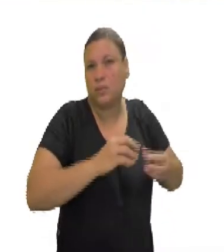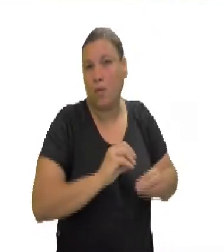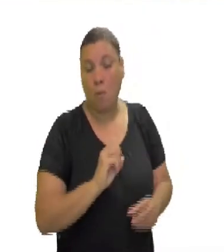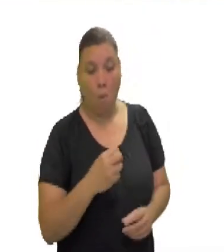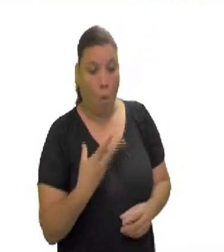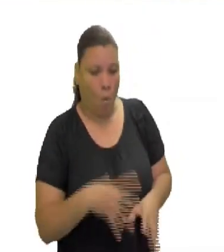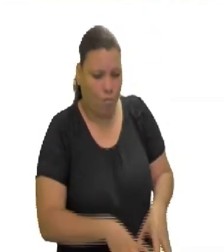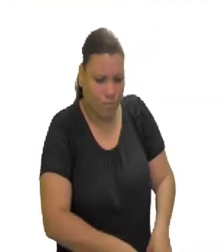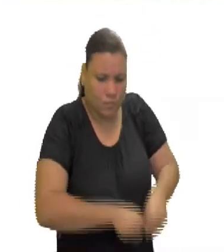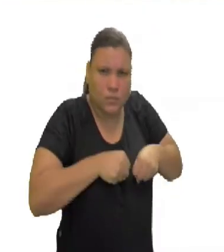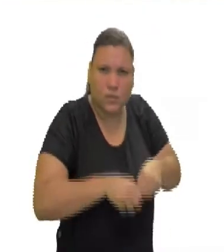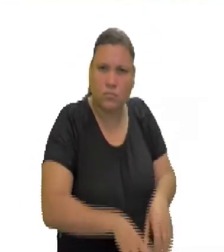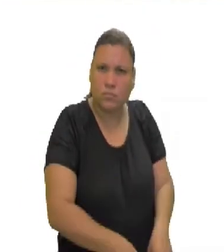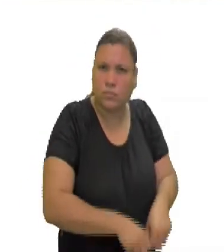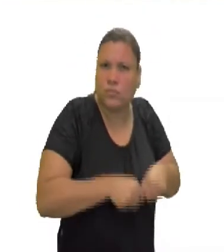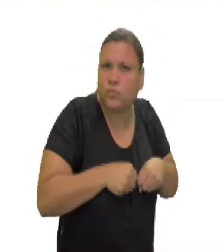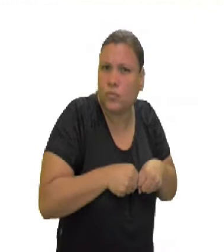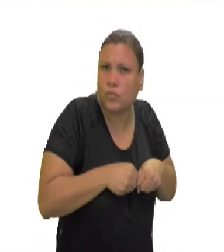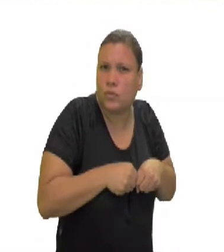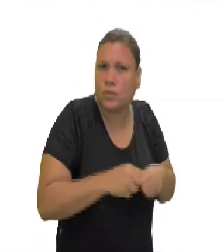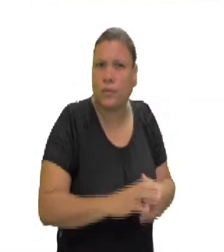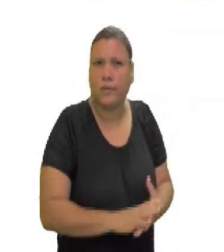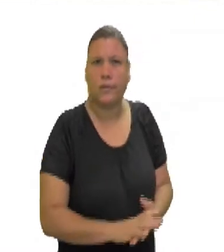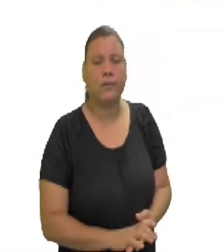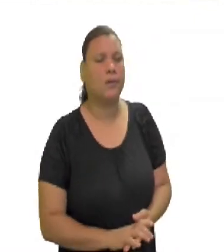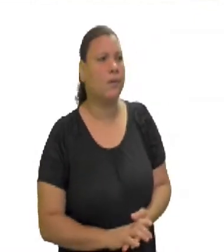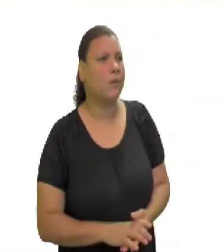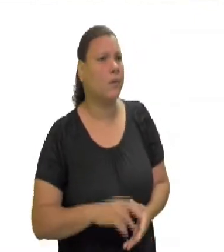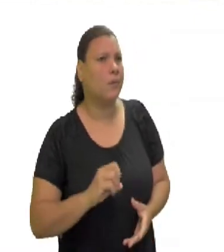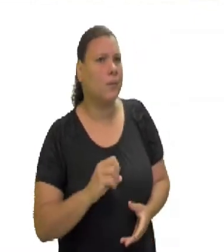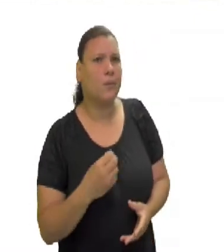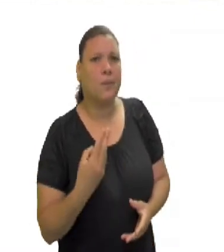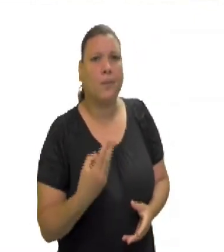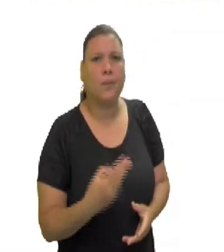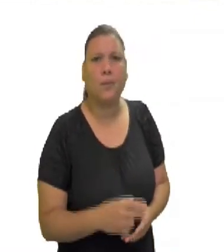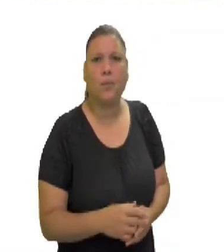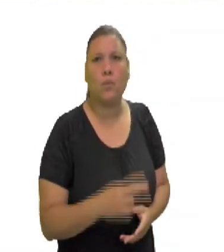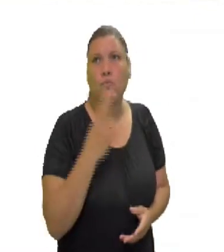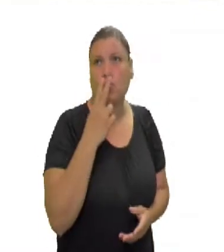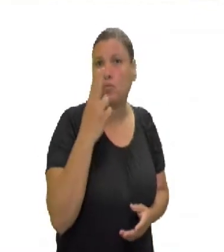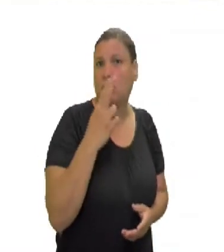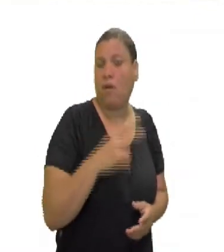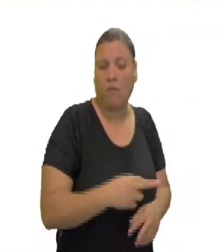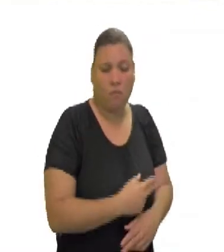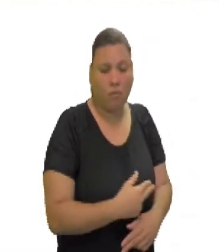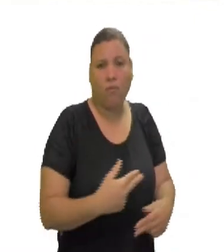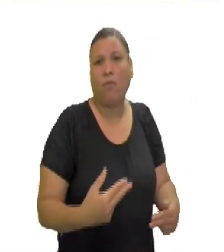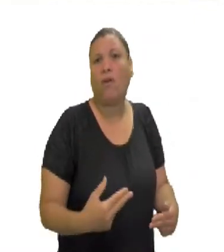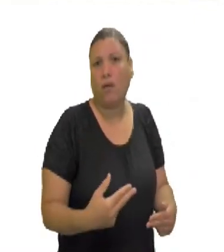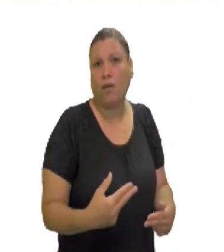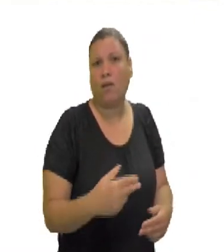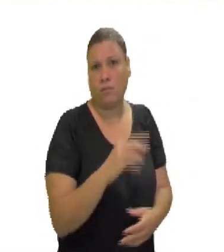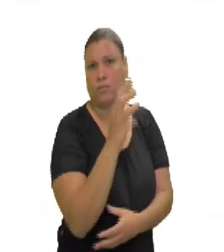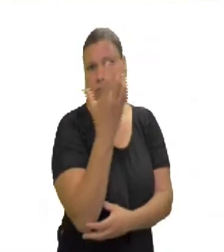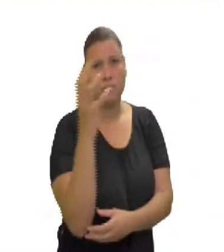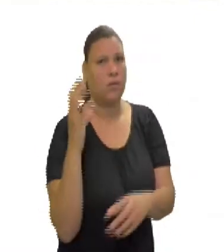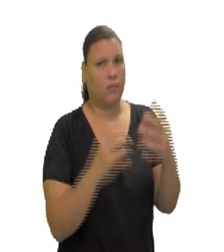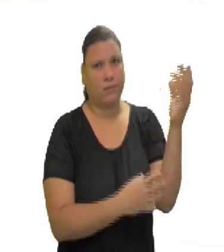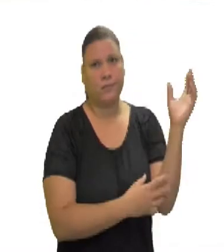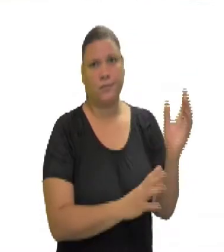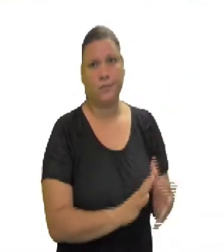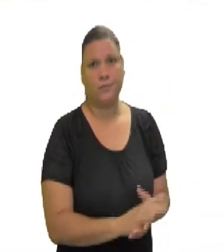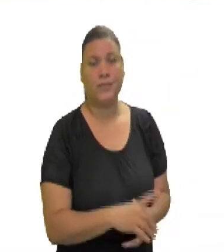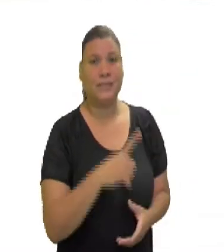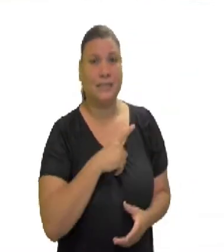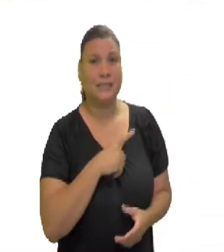por exemplo, o senhor de engenho, que era quem detinha toda a riqueza daquela região, e tinha as pessoas que